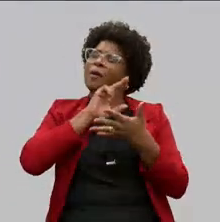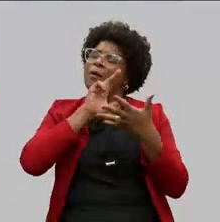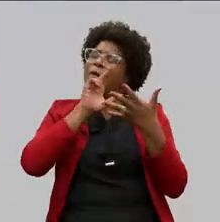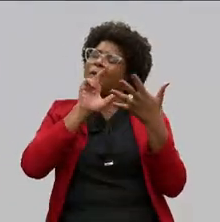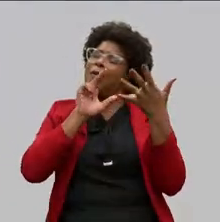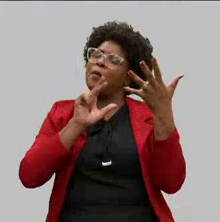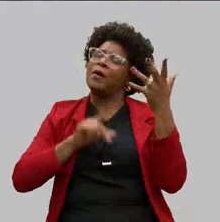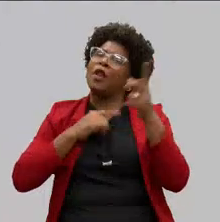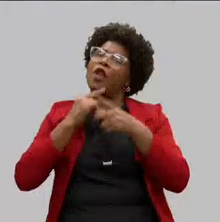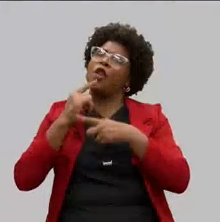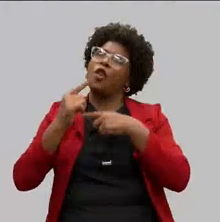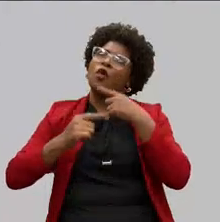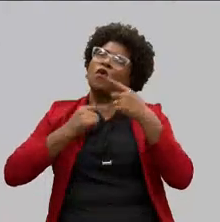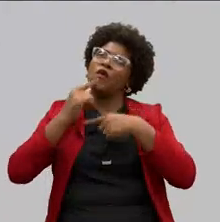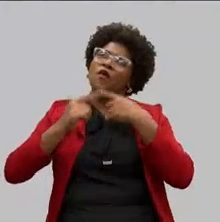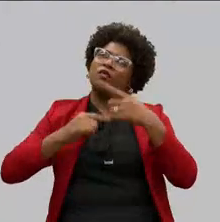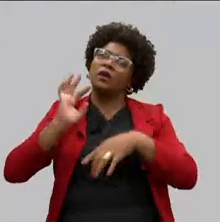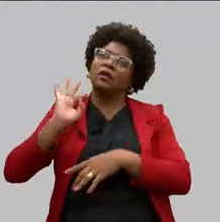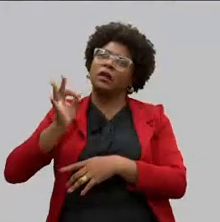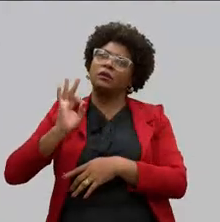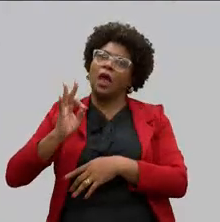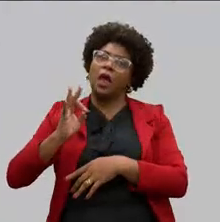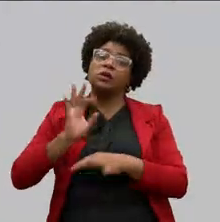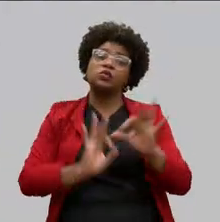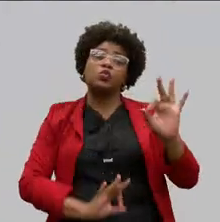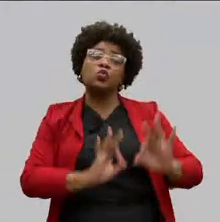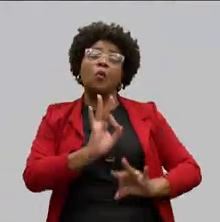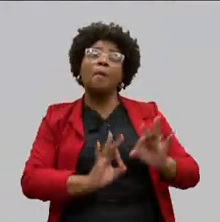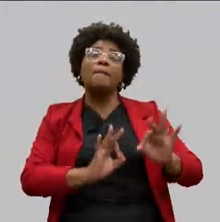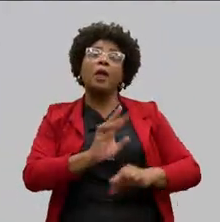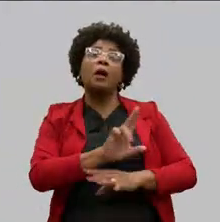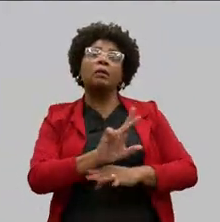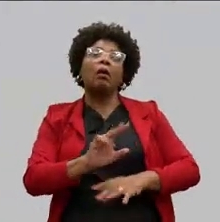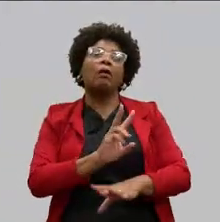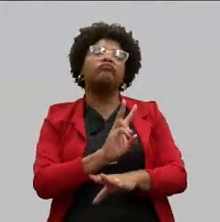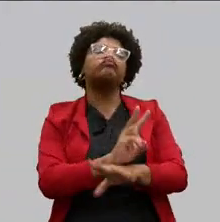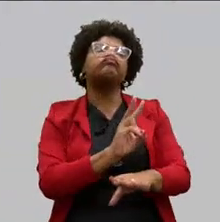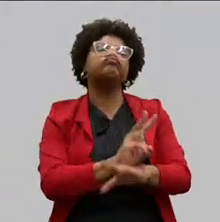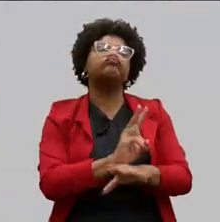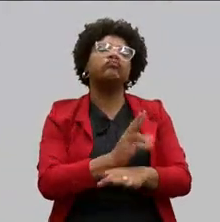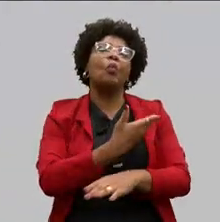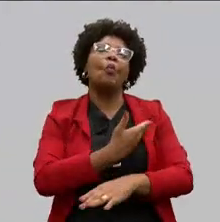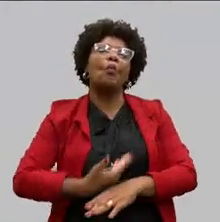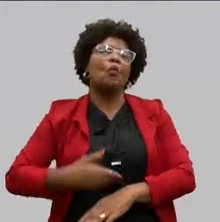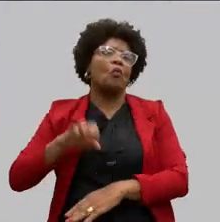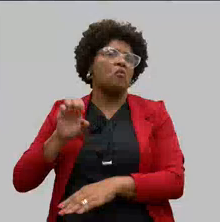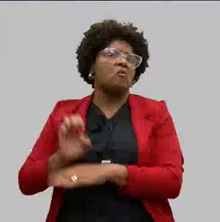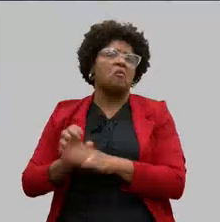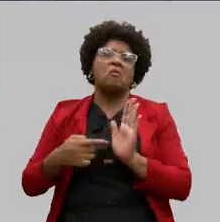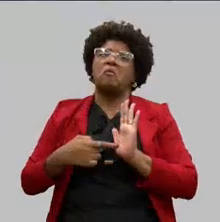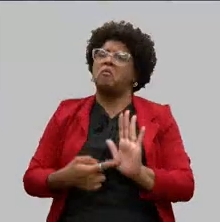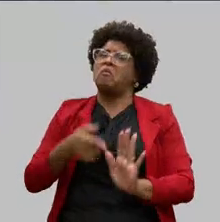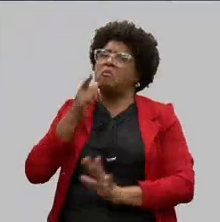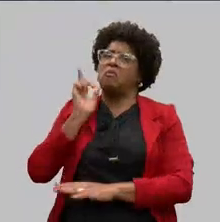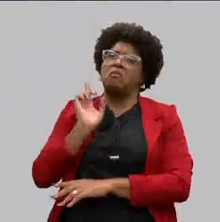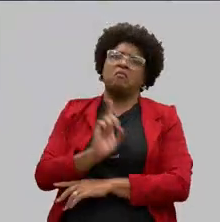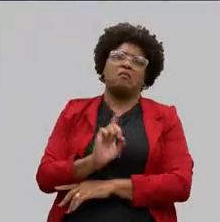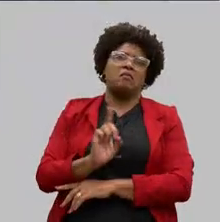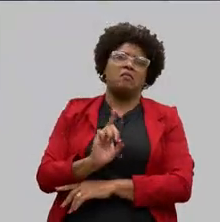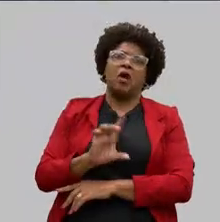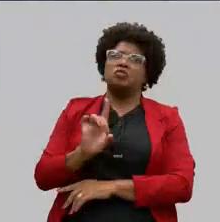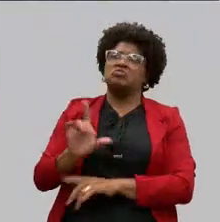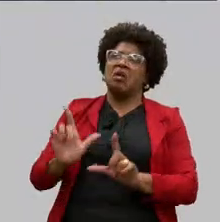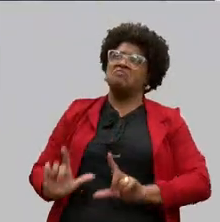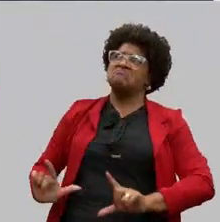técnicas em relação ao plano de recuperação fiscal que o governo do estado não apresentou o plano ontem Apresentou um PowerPoint